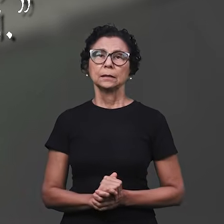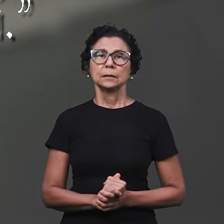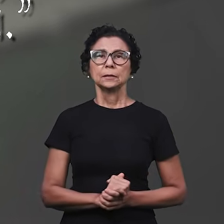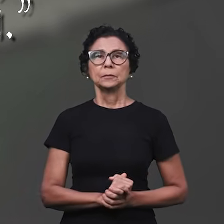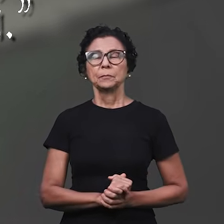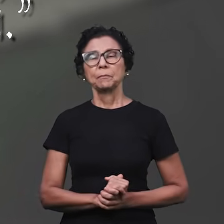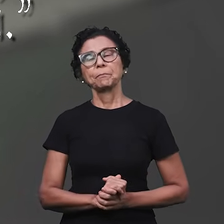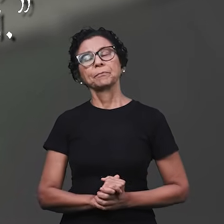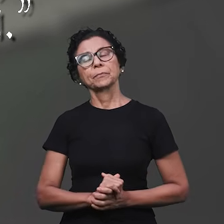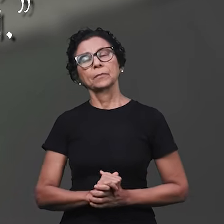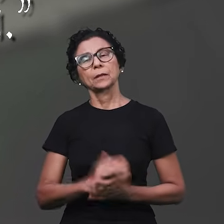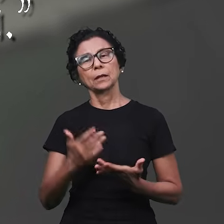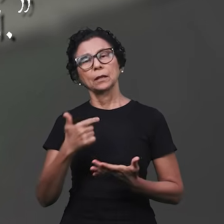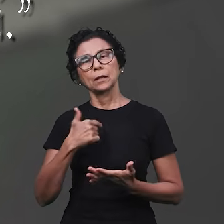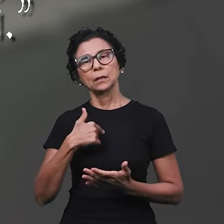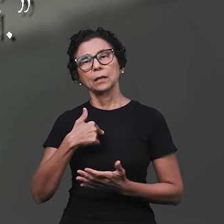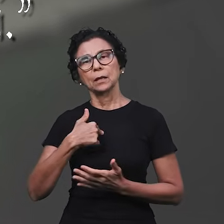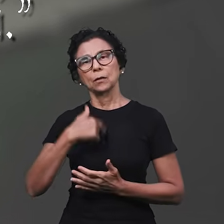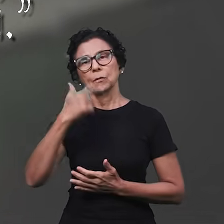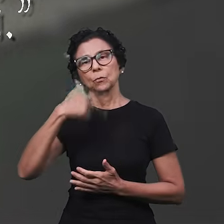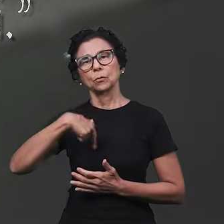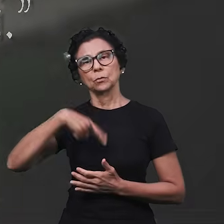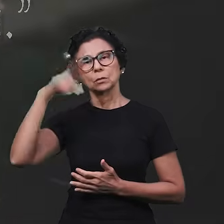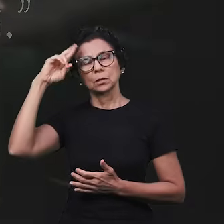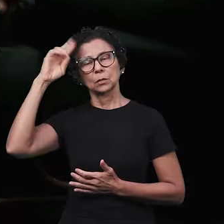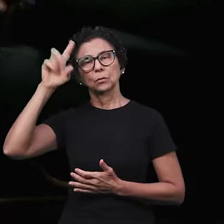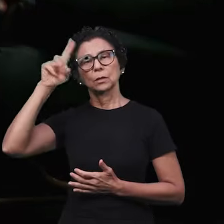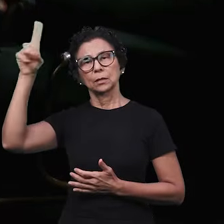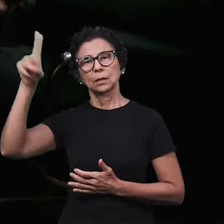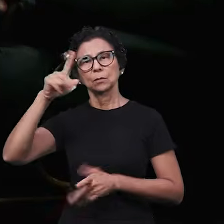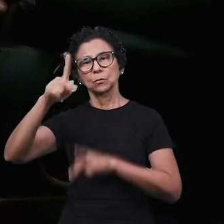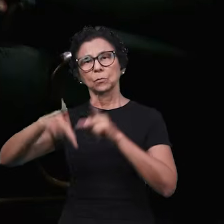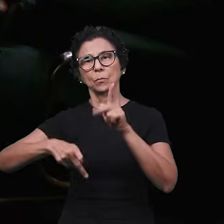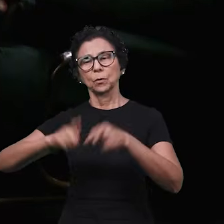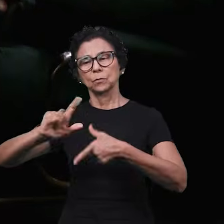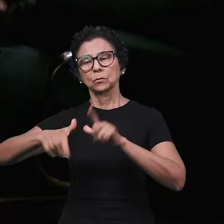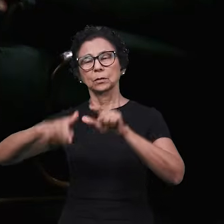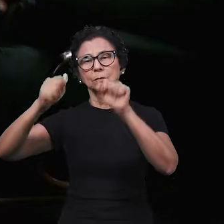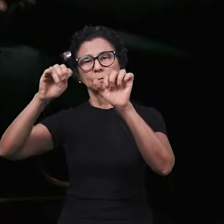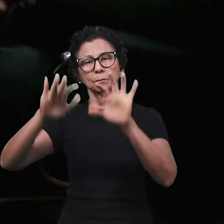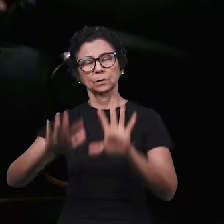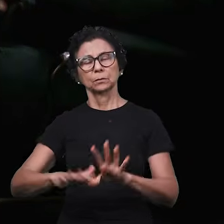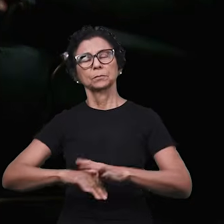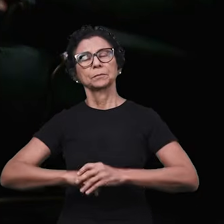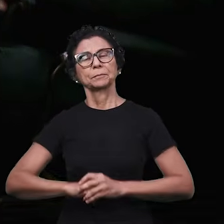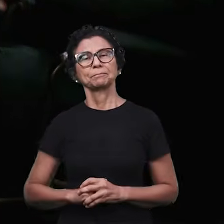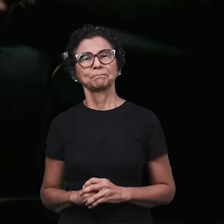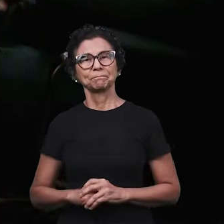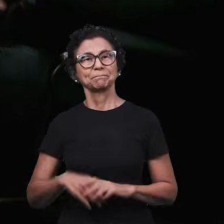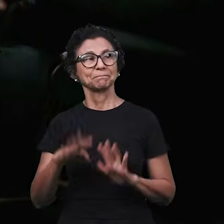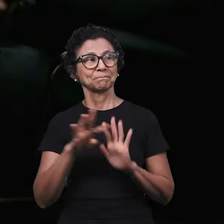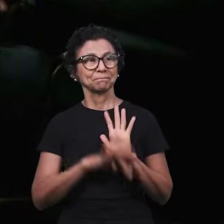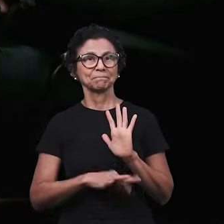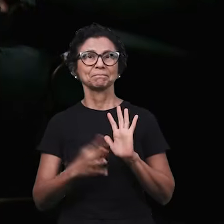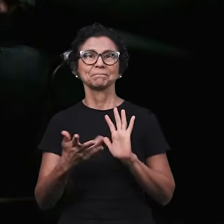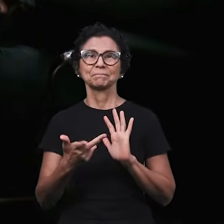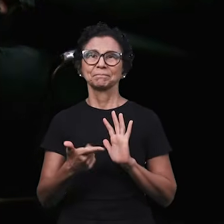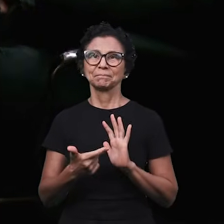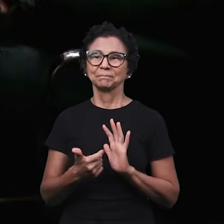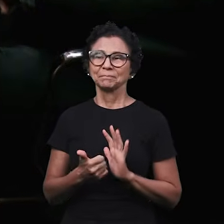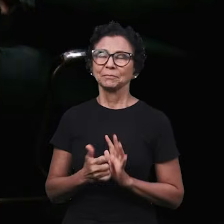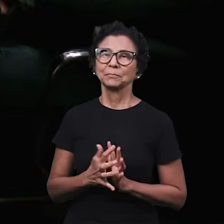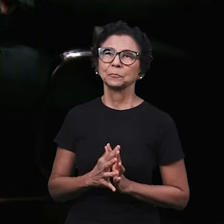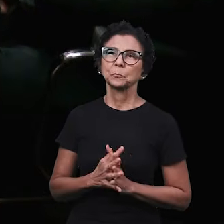Israel e eu os abençoarei. Que texto maravilhoso, né? Esse texto é de uma beleza extraordinária, né?